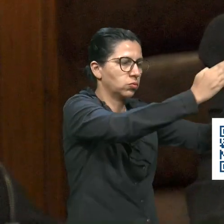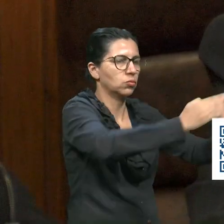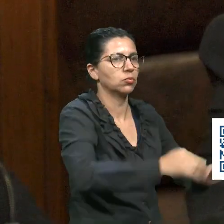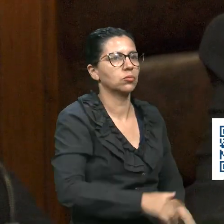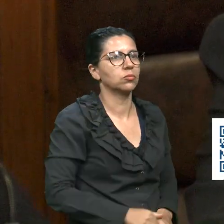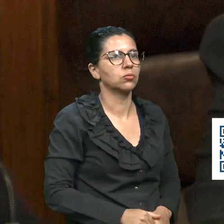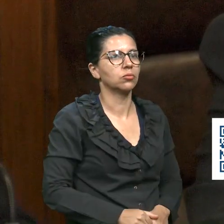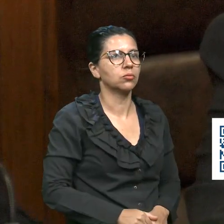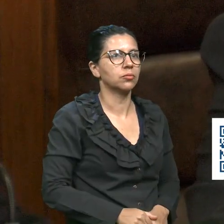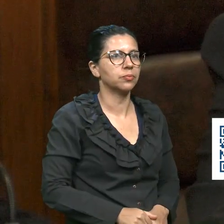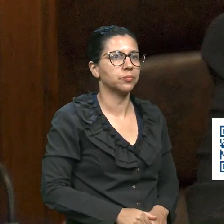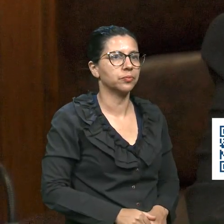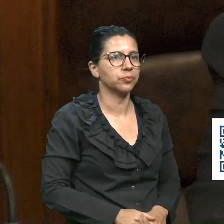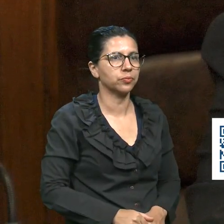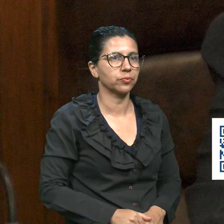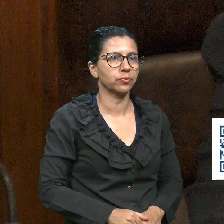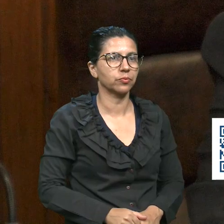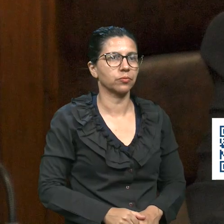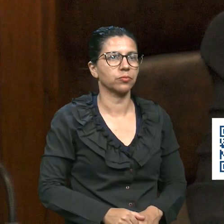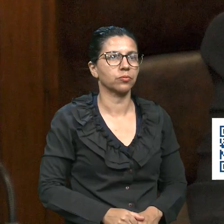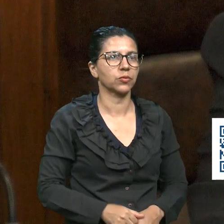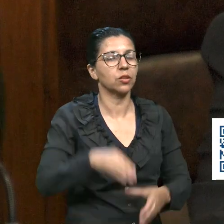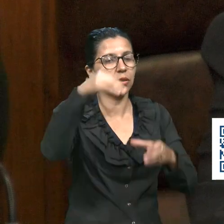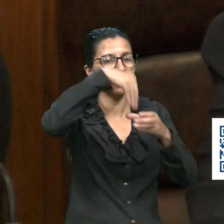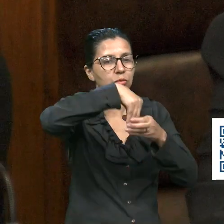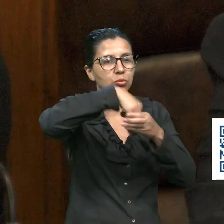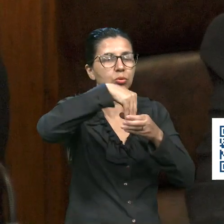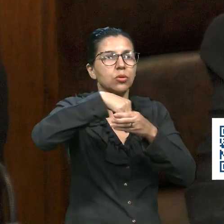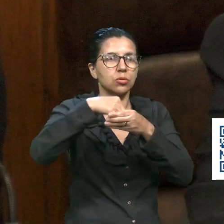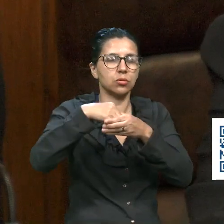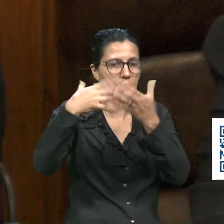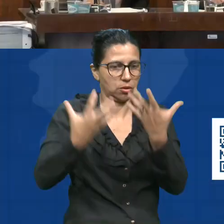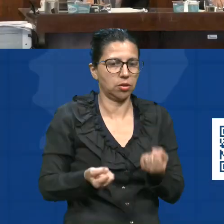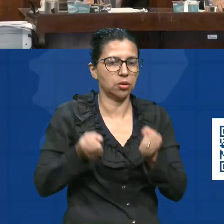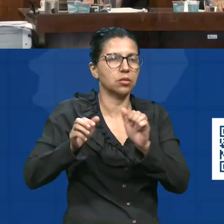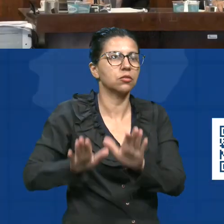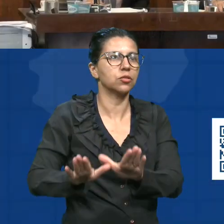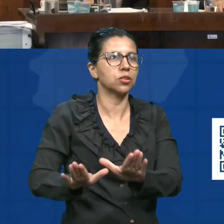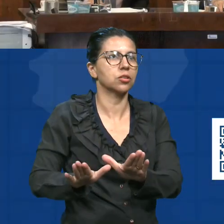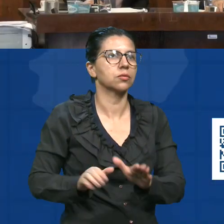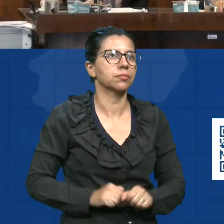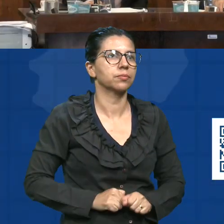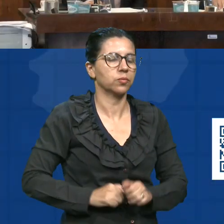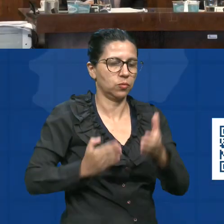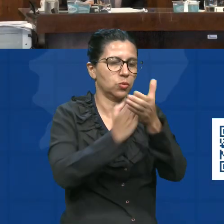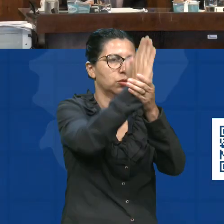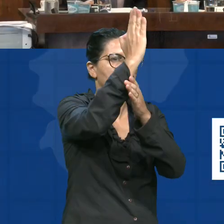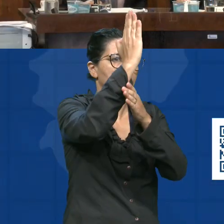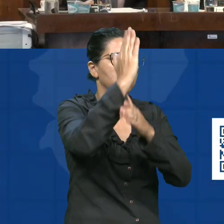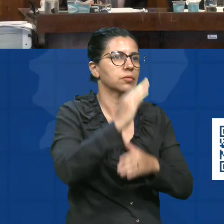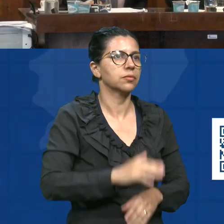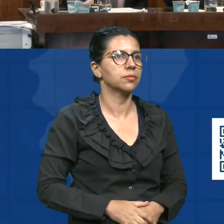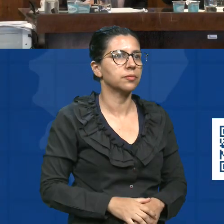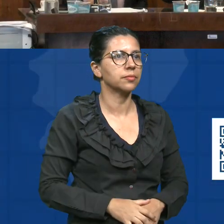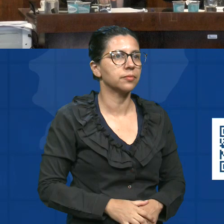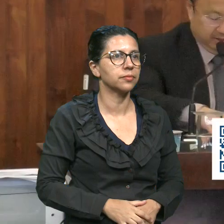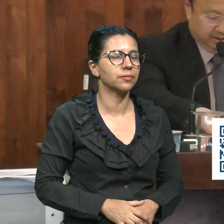havendo vereadores inscritos, está em discussão, está em votação. Os vereadores que estão favoráveis permaneçam como se encontram. Aprovado.